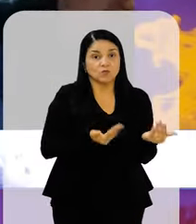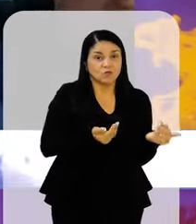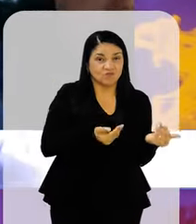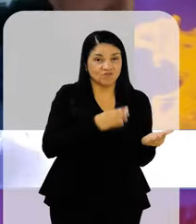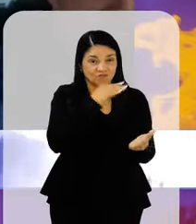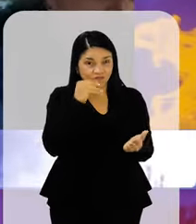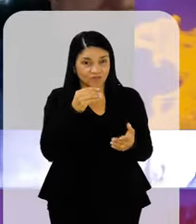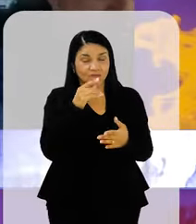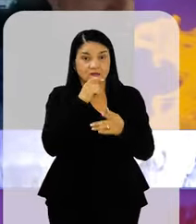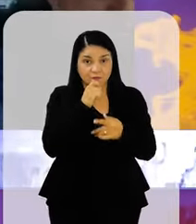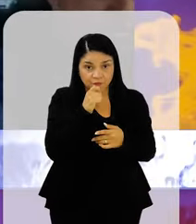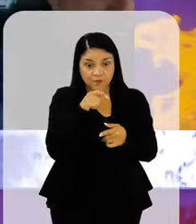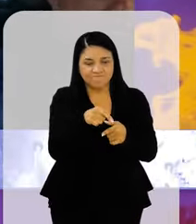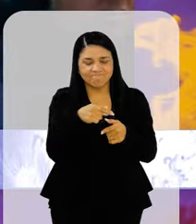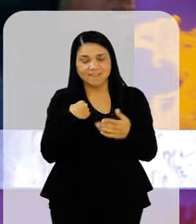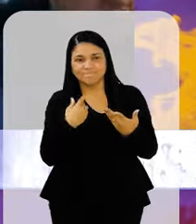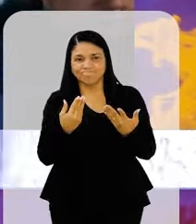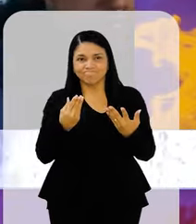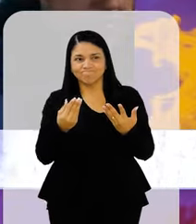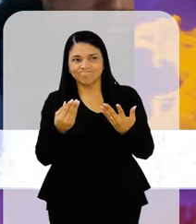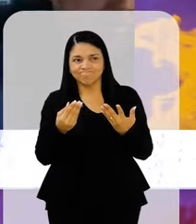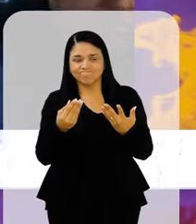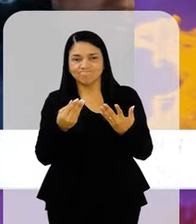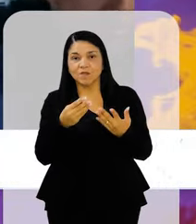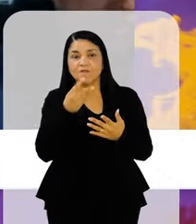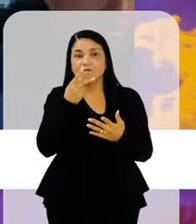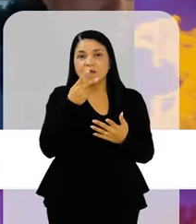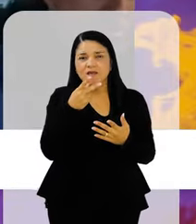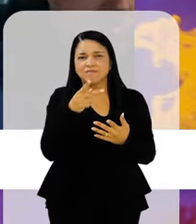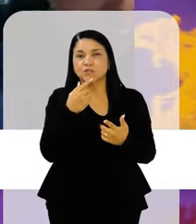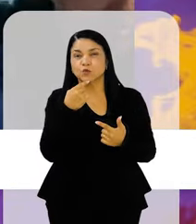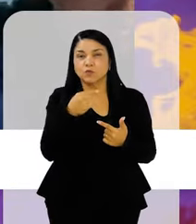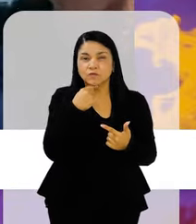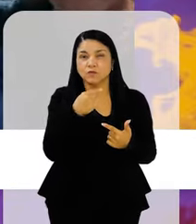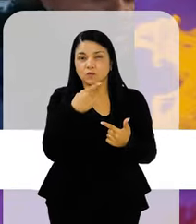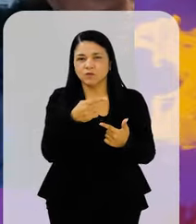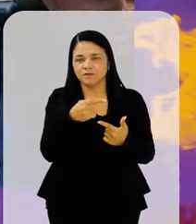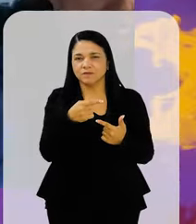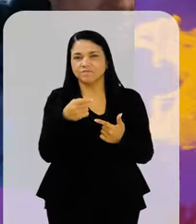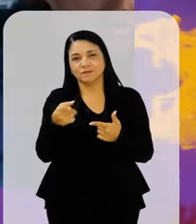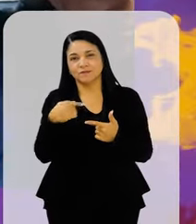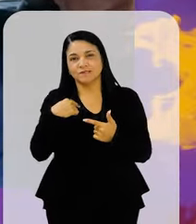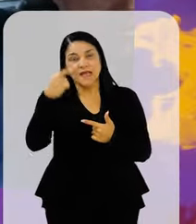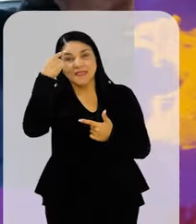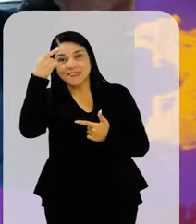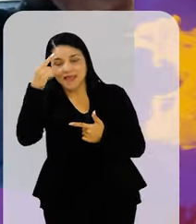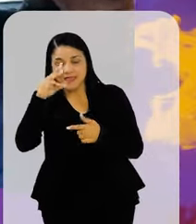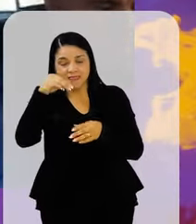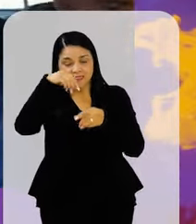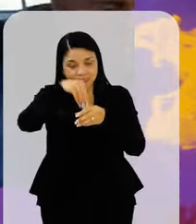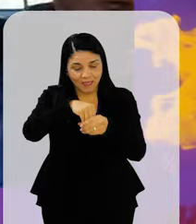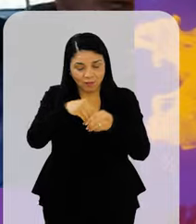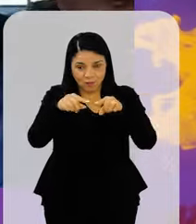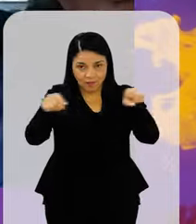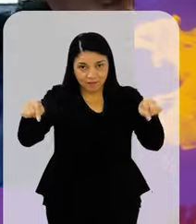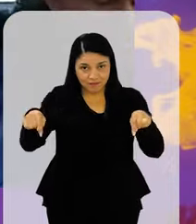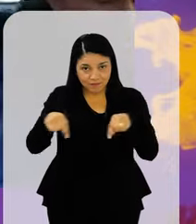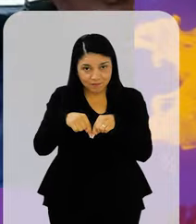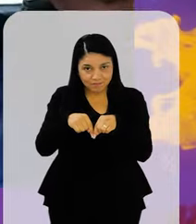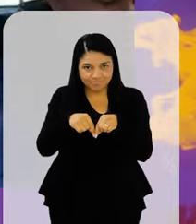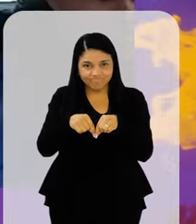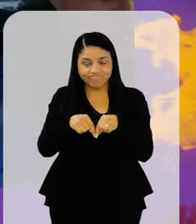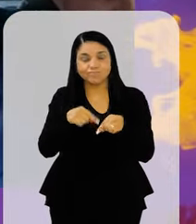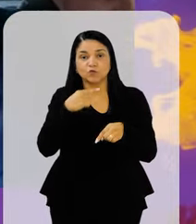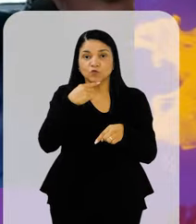do que ele tem para falar, Rui. Então, infelizmente, você não vai ter a ideia do árbitro de campo. Então, hoje vale mais quem